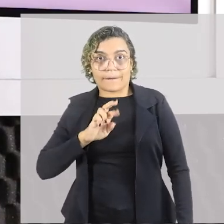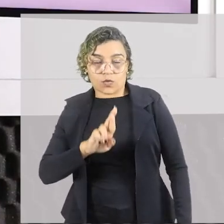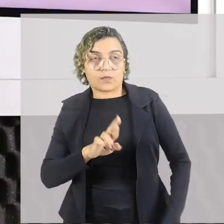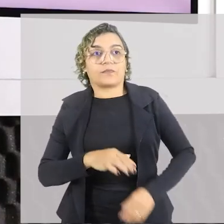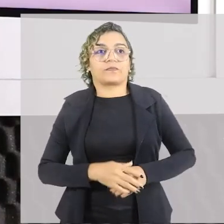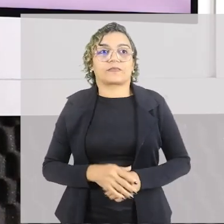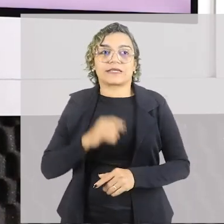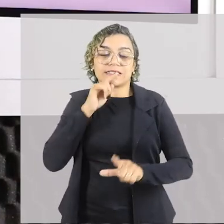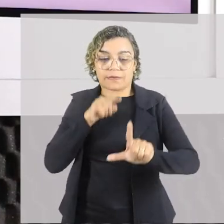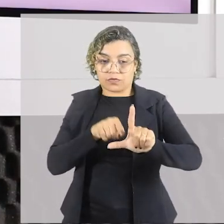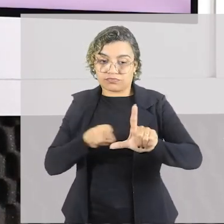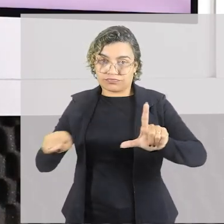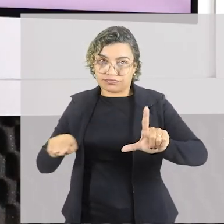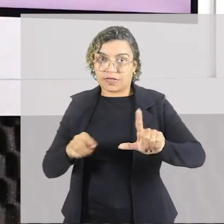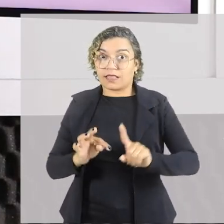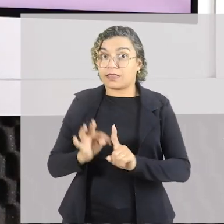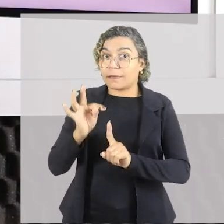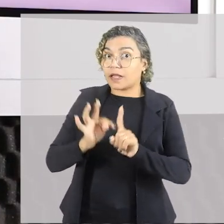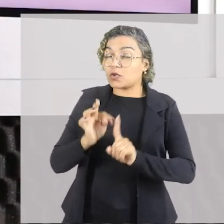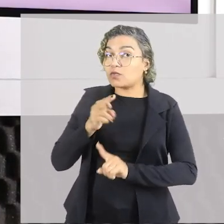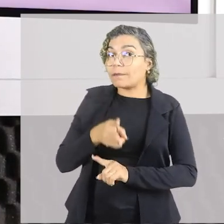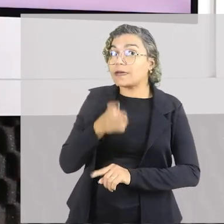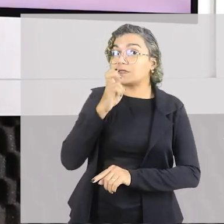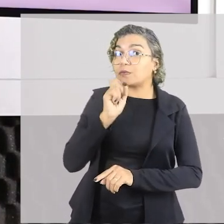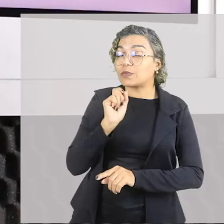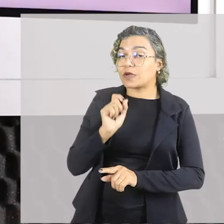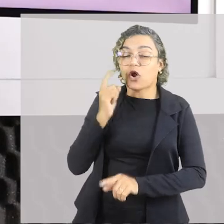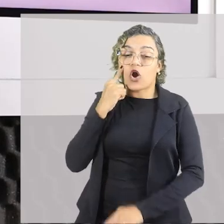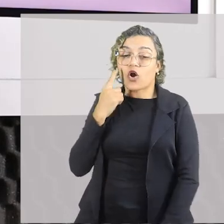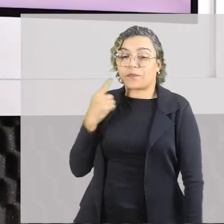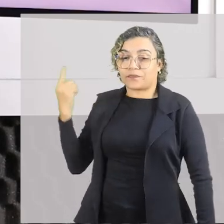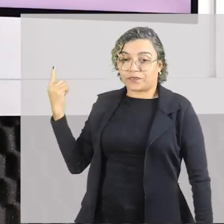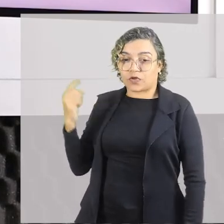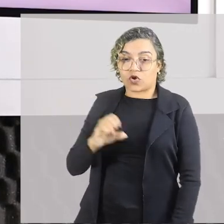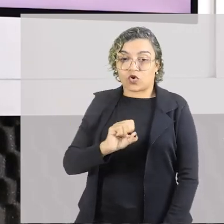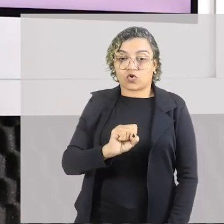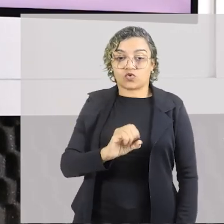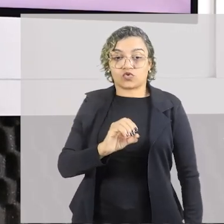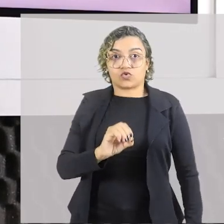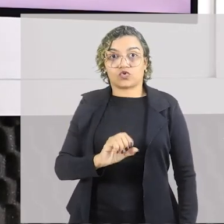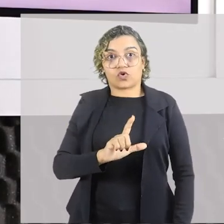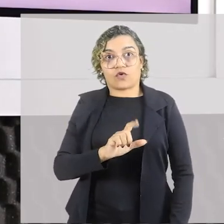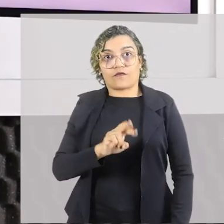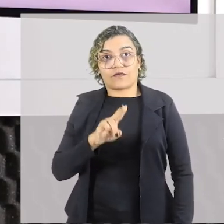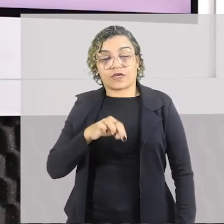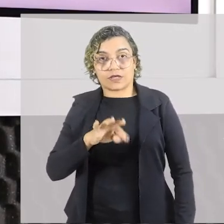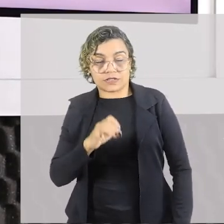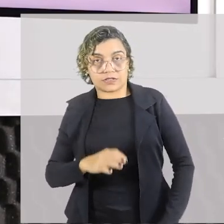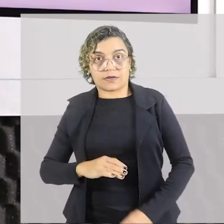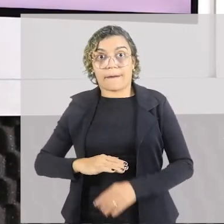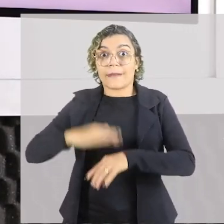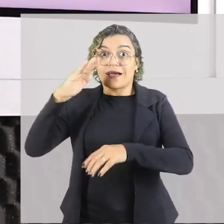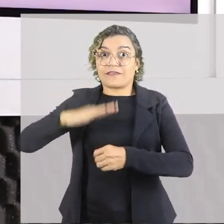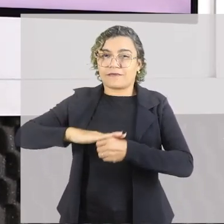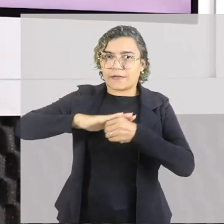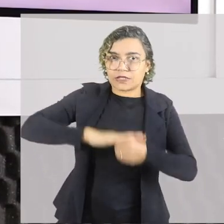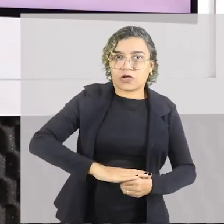Para a mesma temperatura, o que tu percebe? Que o solvente puro tem a maior pressão de vapor.